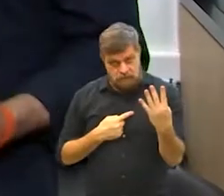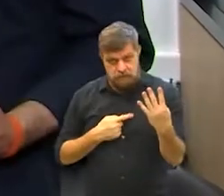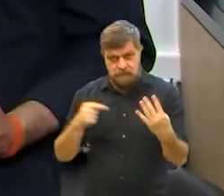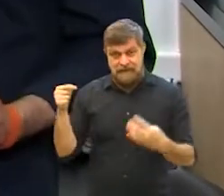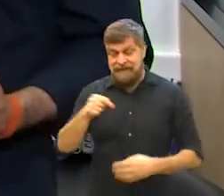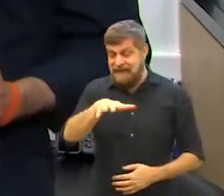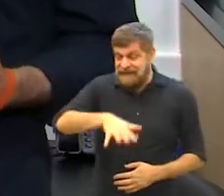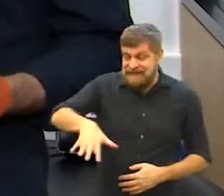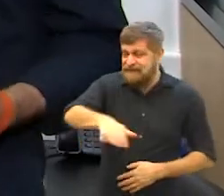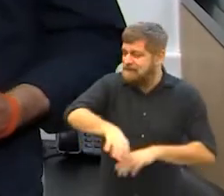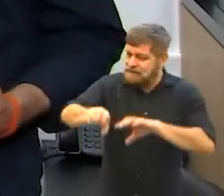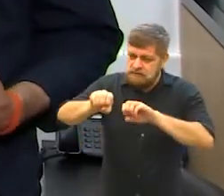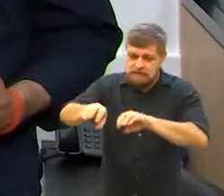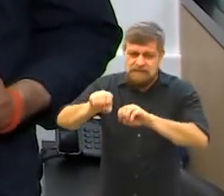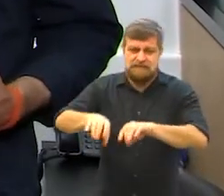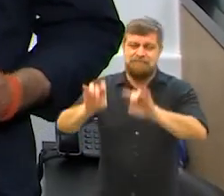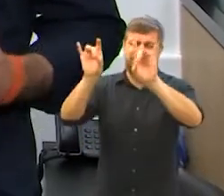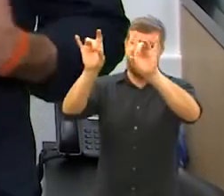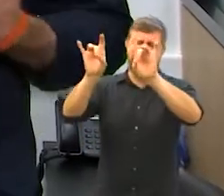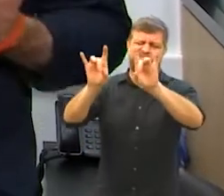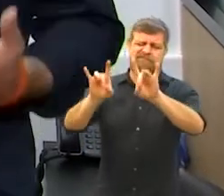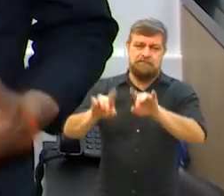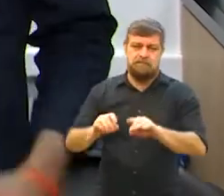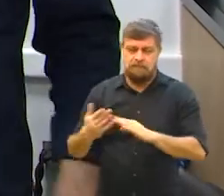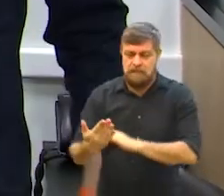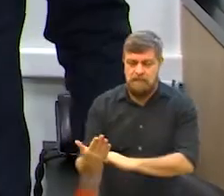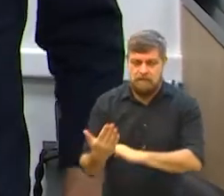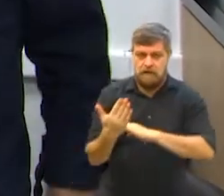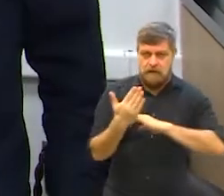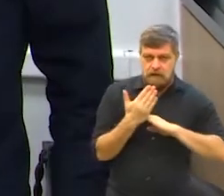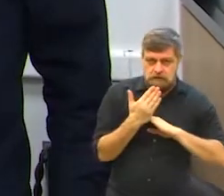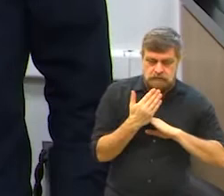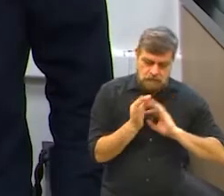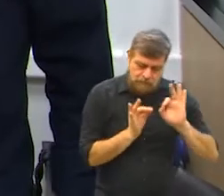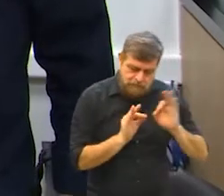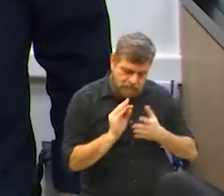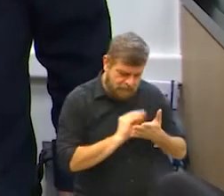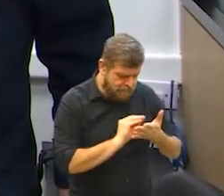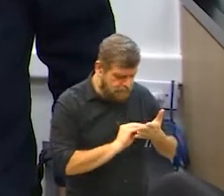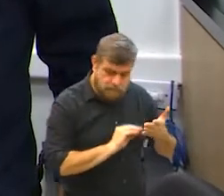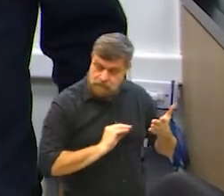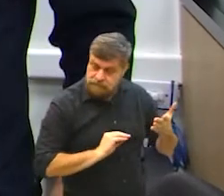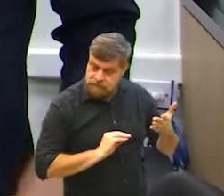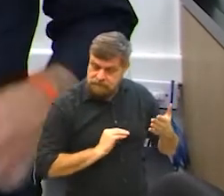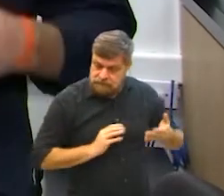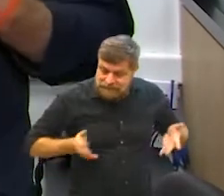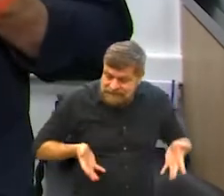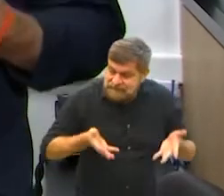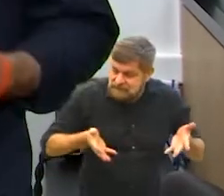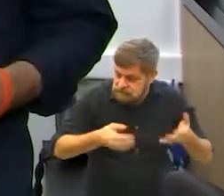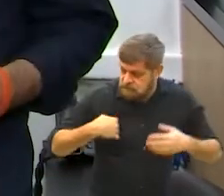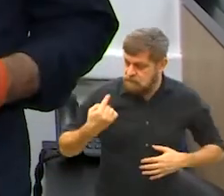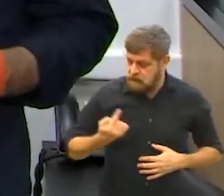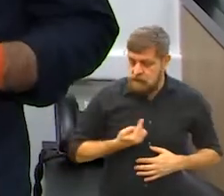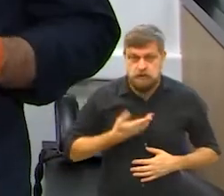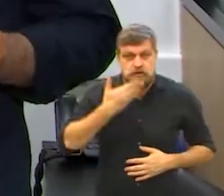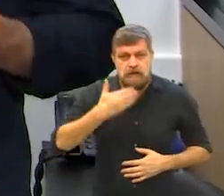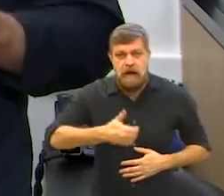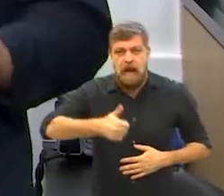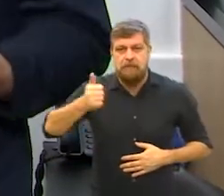ele é um especialista na área de educação e já está nos ajudando aqui em algumas faltas nos